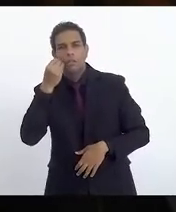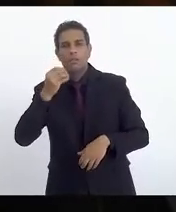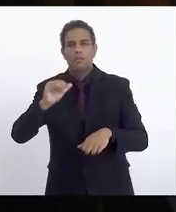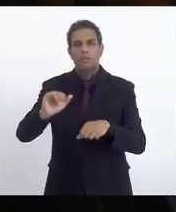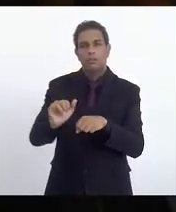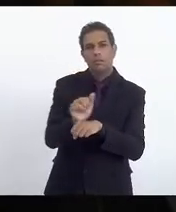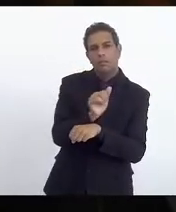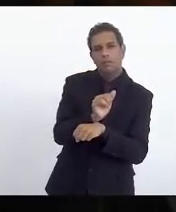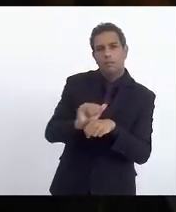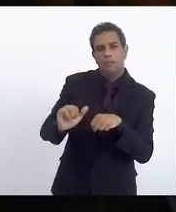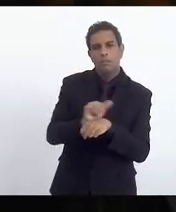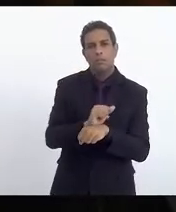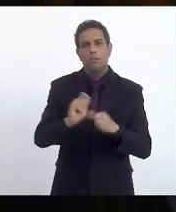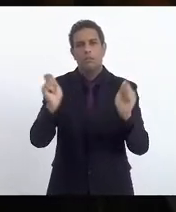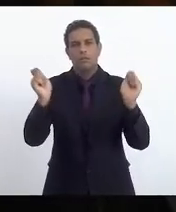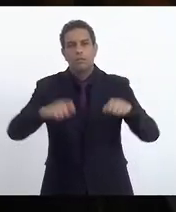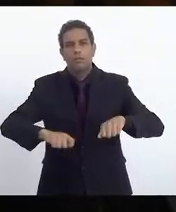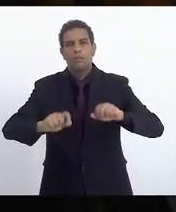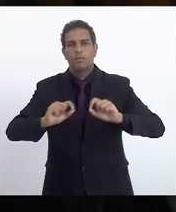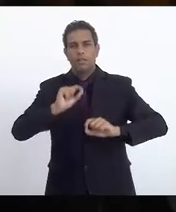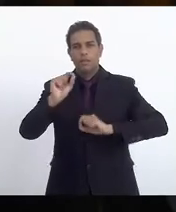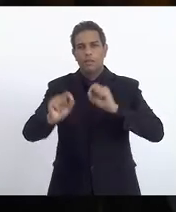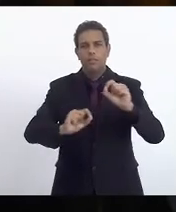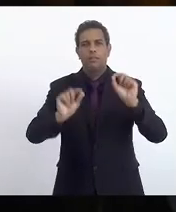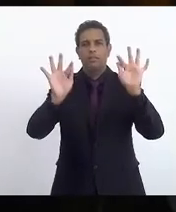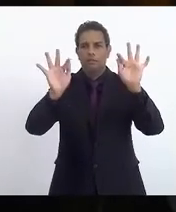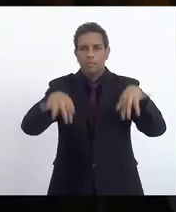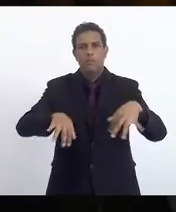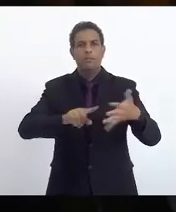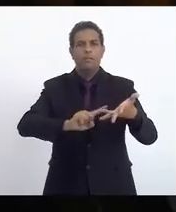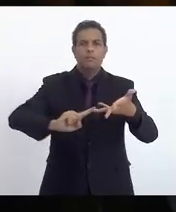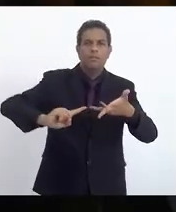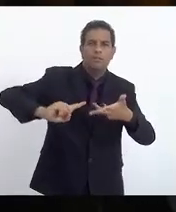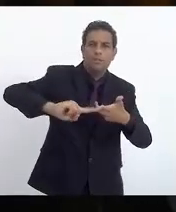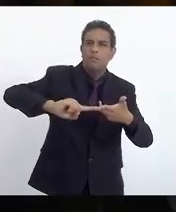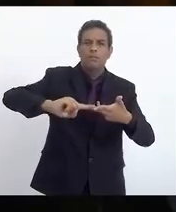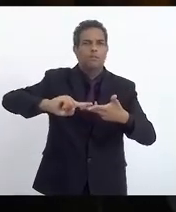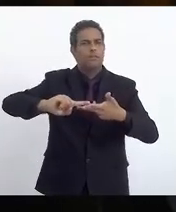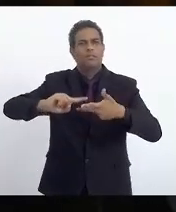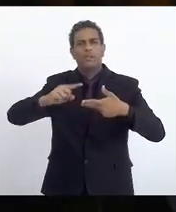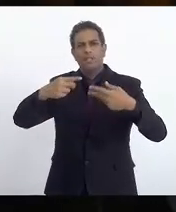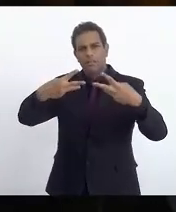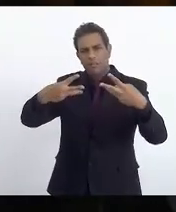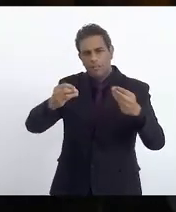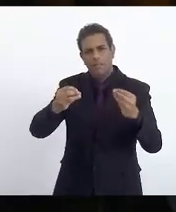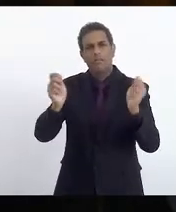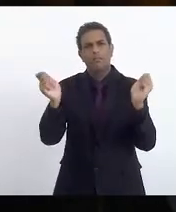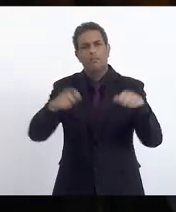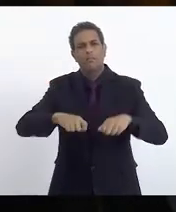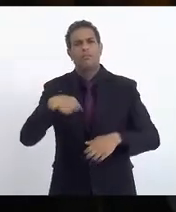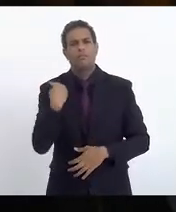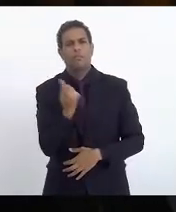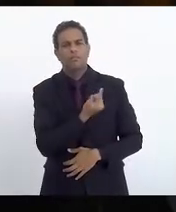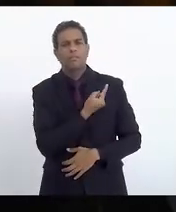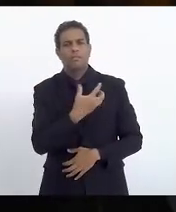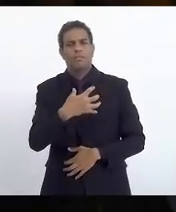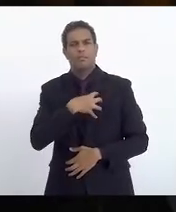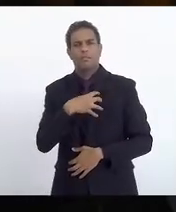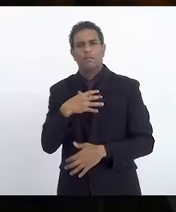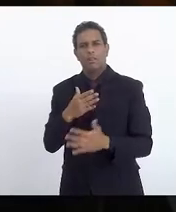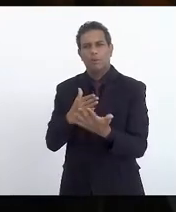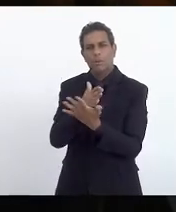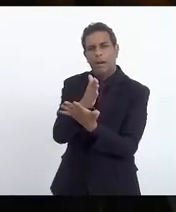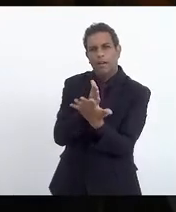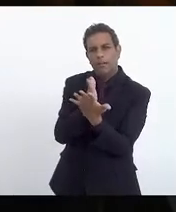nossa contribuição e efetivamente o fizemos no início de 2019 foram rodadas e mais